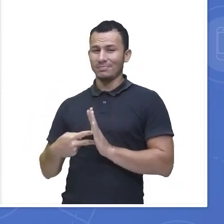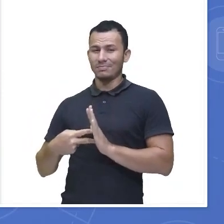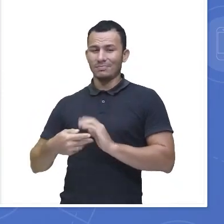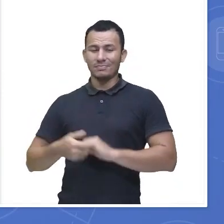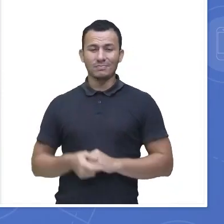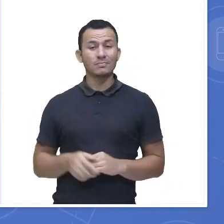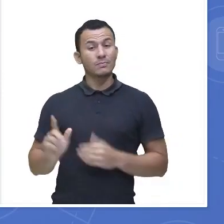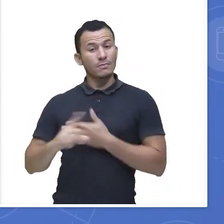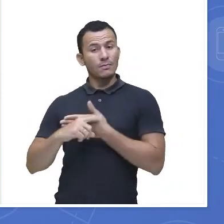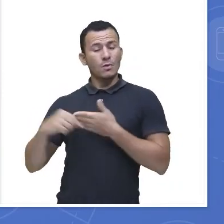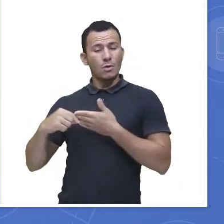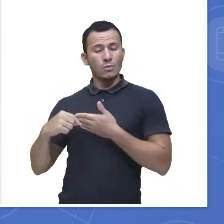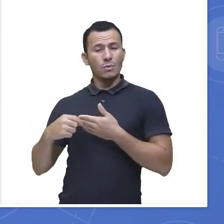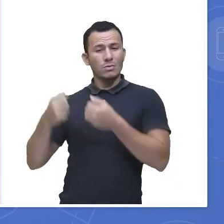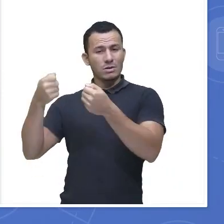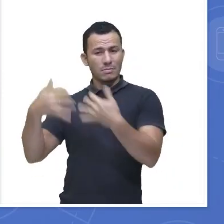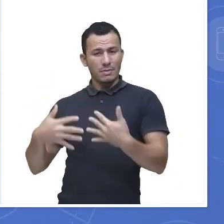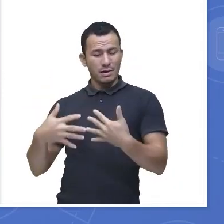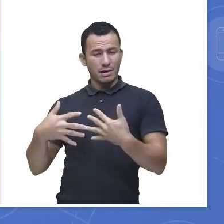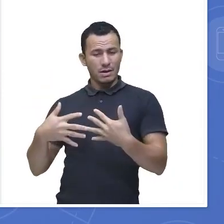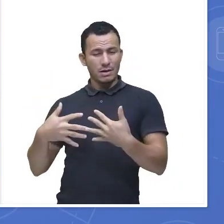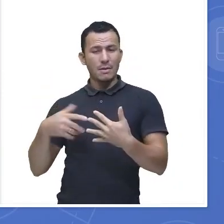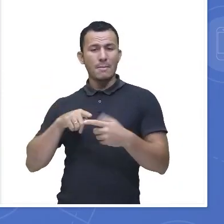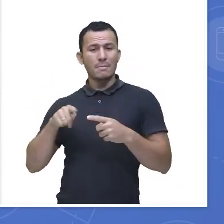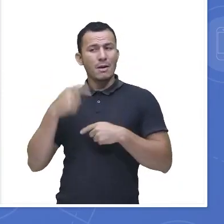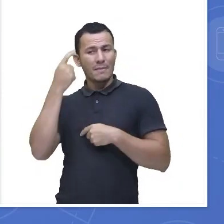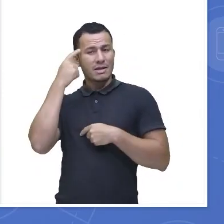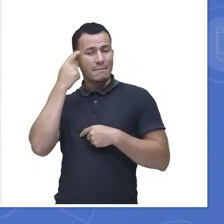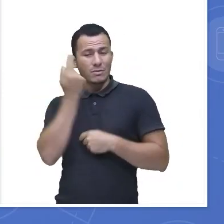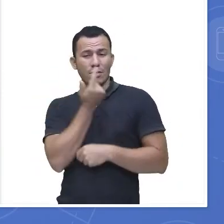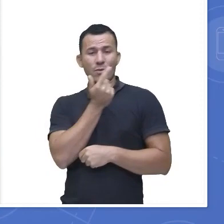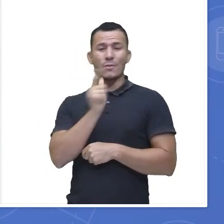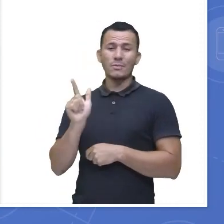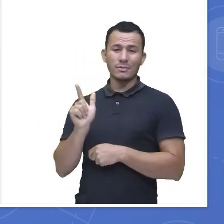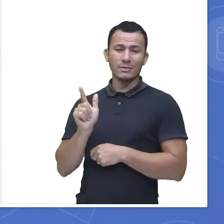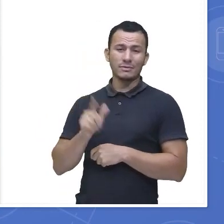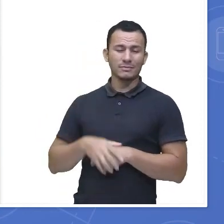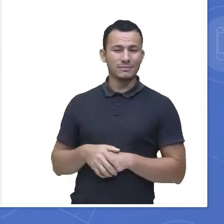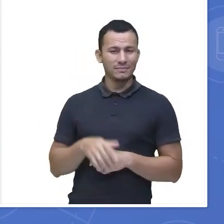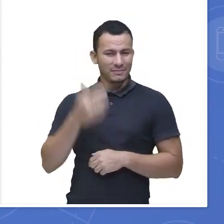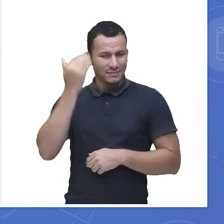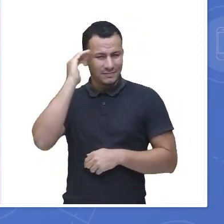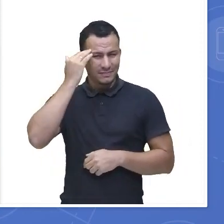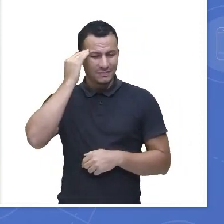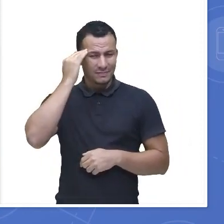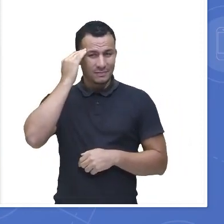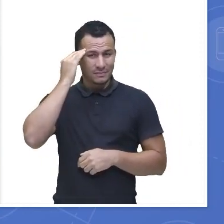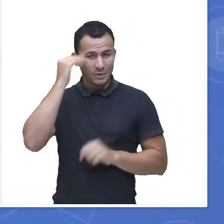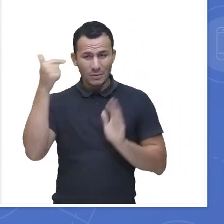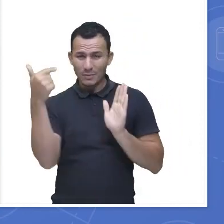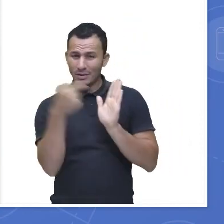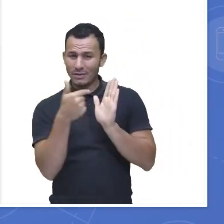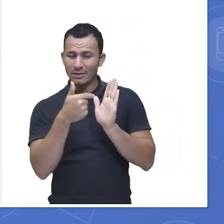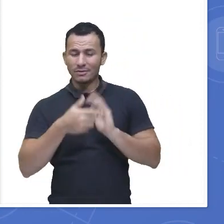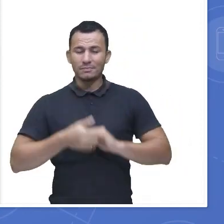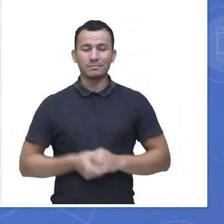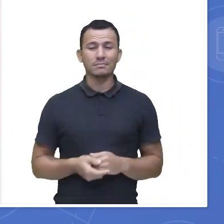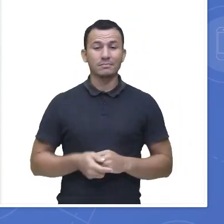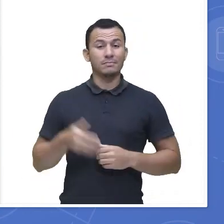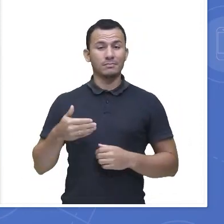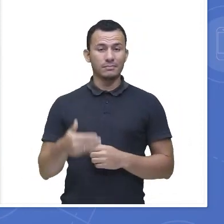o autor diz uma coisa, mas está pensando outra, certo? Você compreendeu então sobre a ironia.